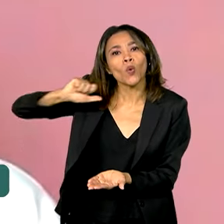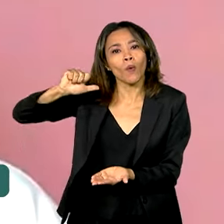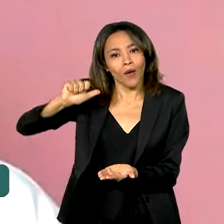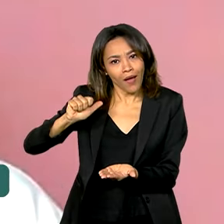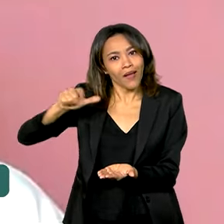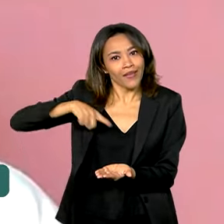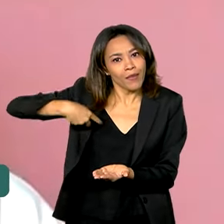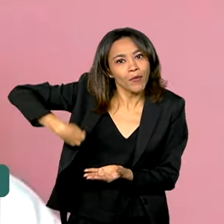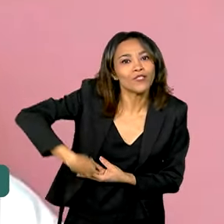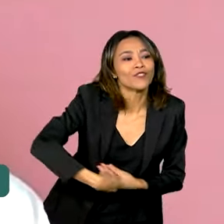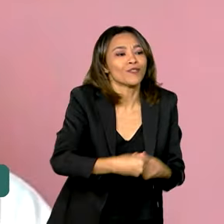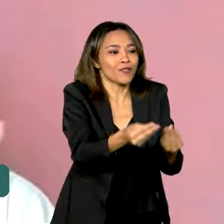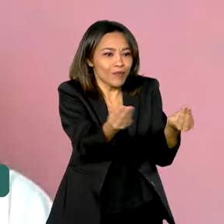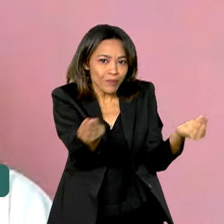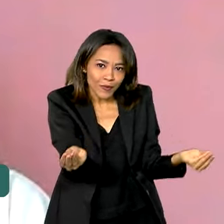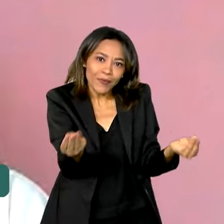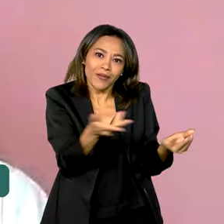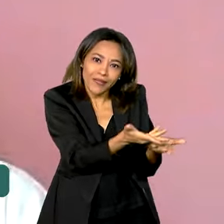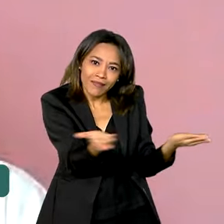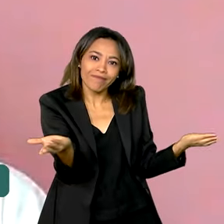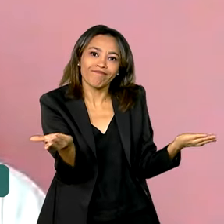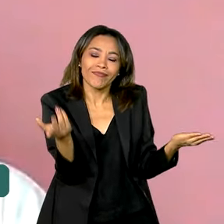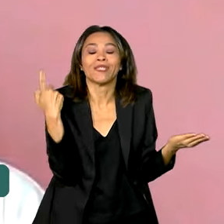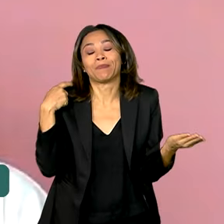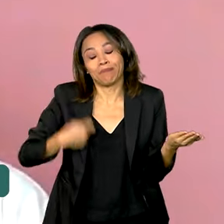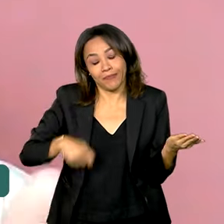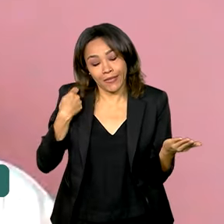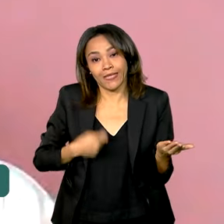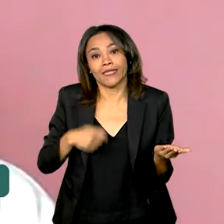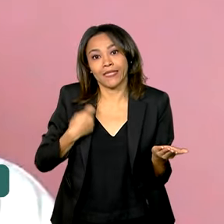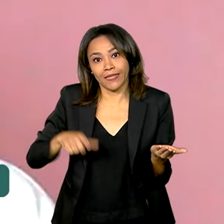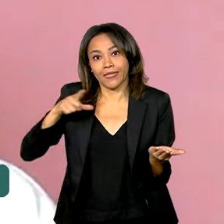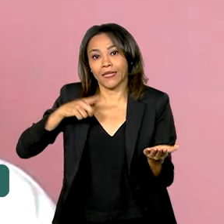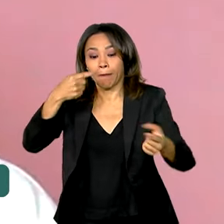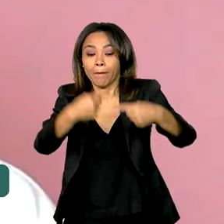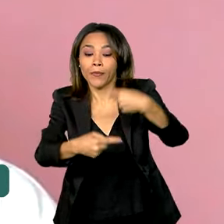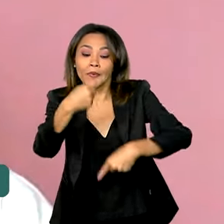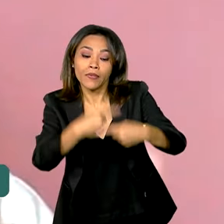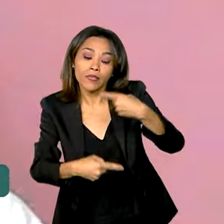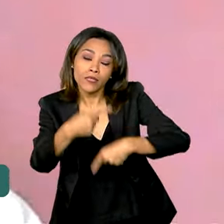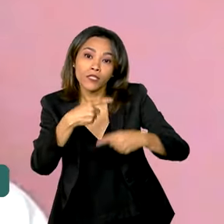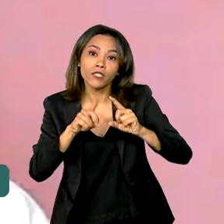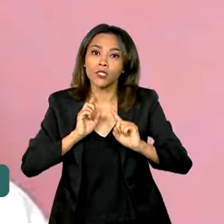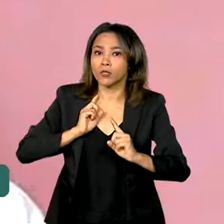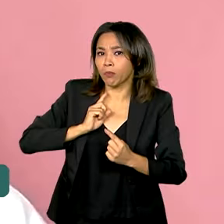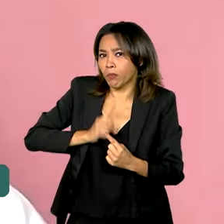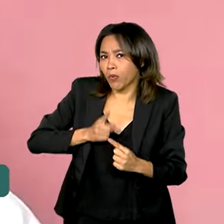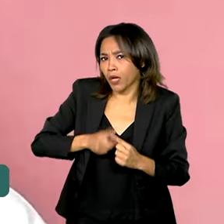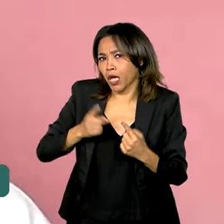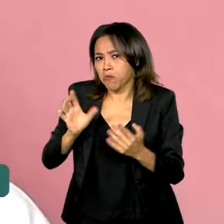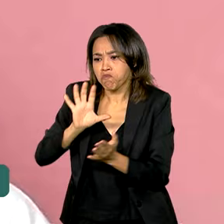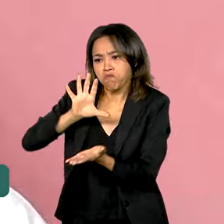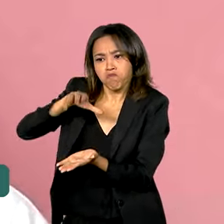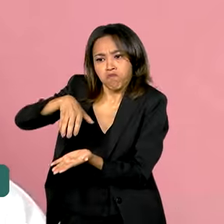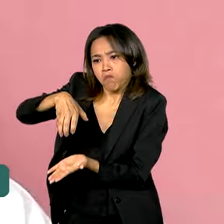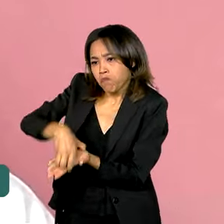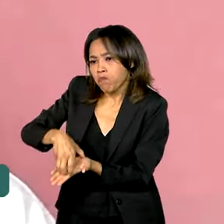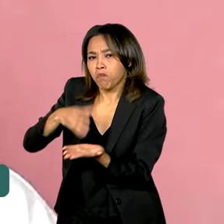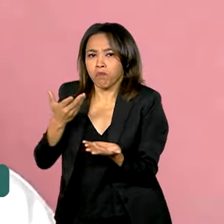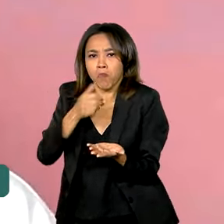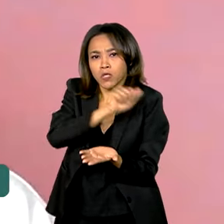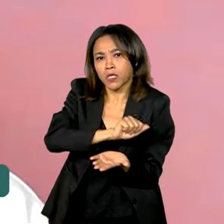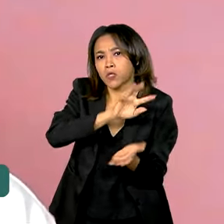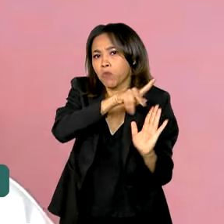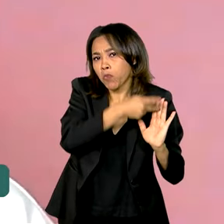para distribuir. Então, é necessário que existam políticas públicas nesse sentido, porque uma ONG ou um projeto, muitas vezes, ele não dá